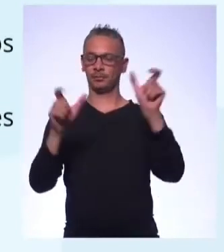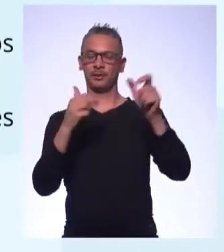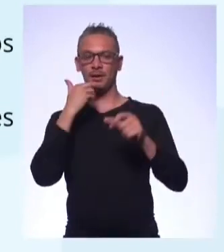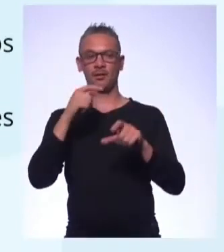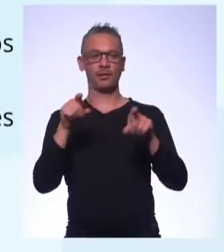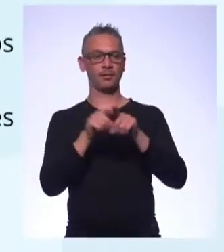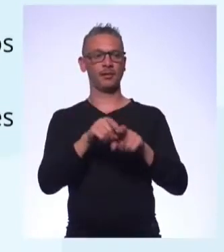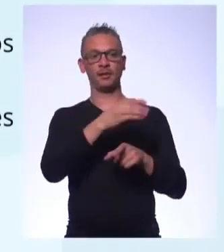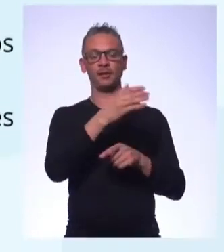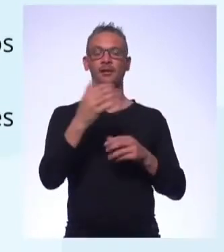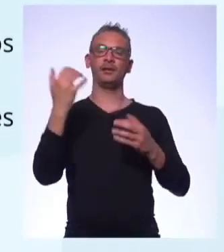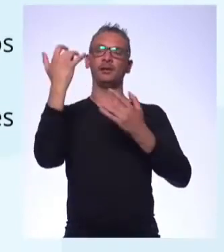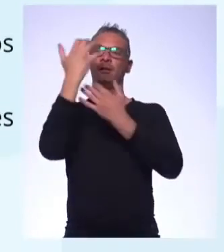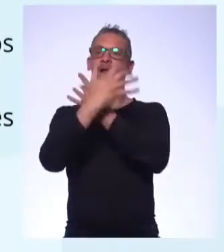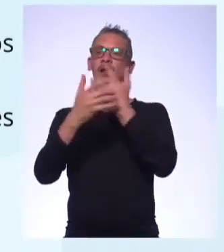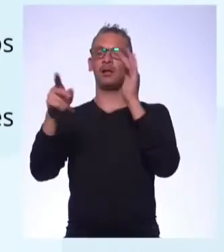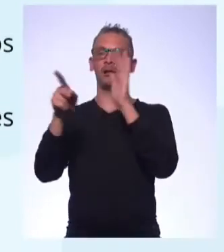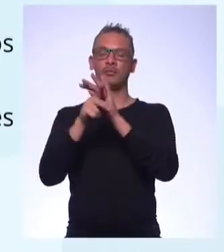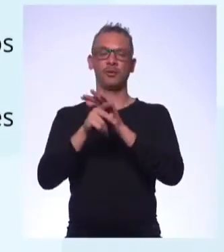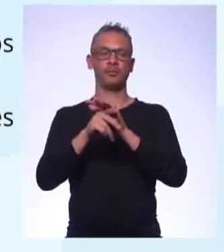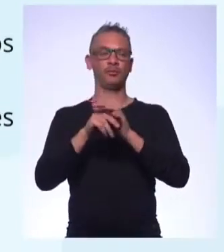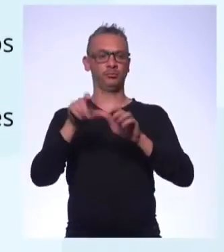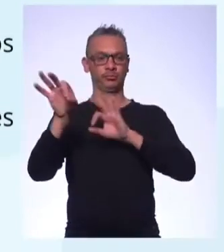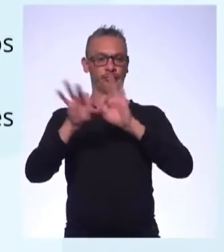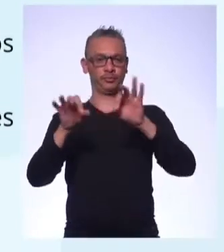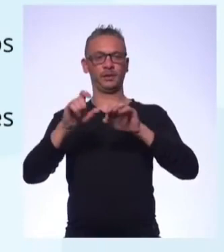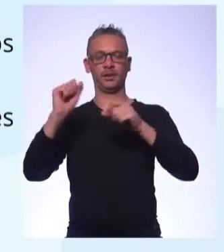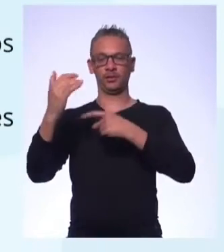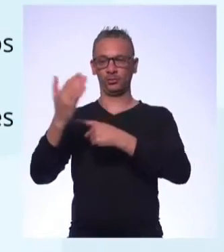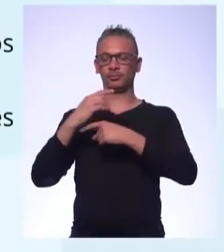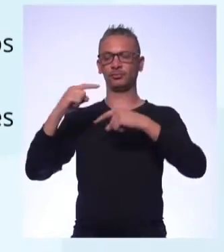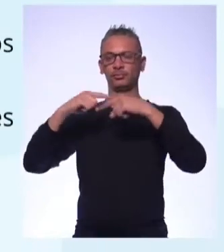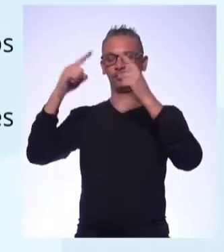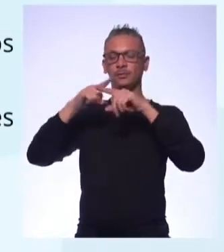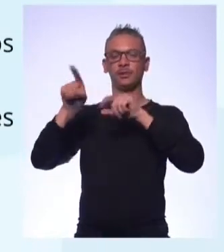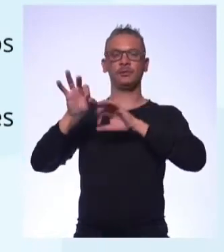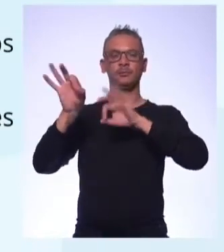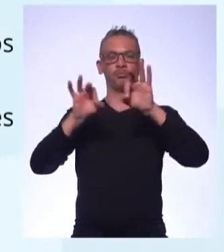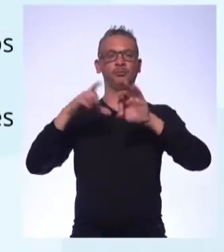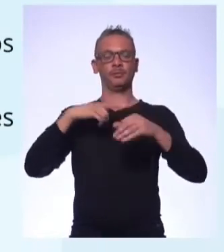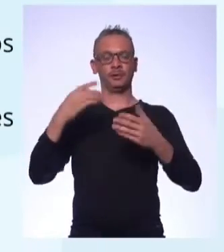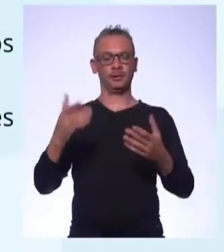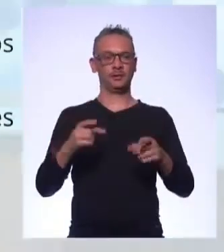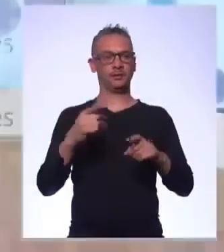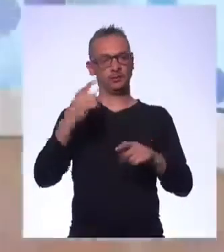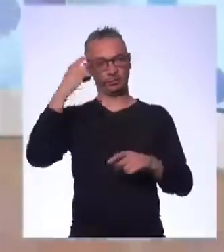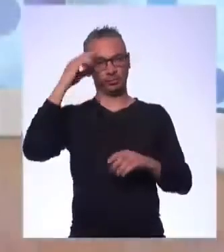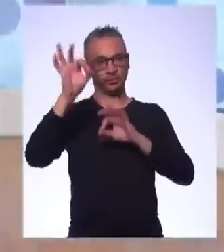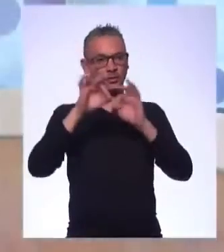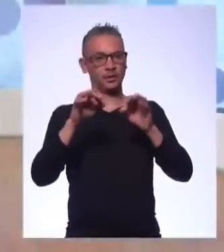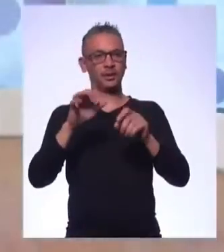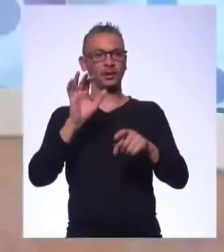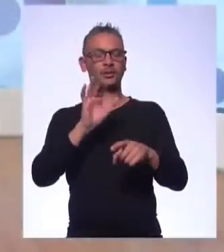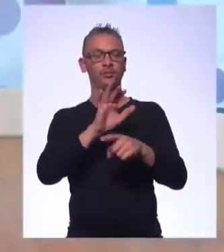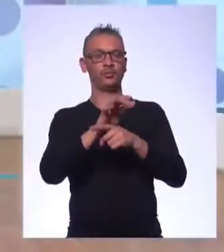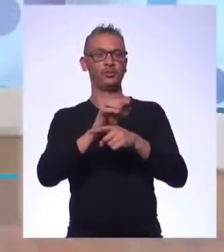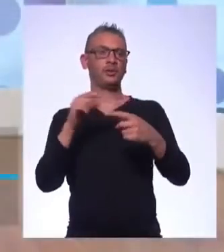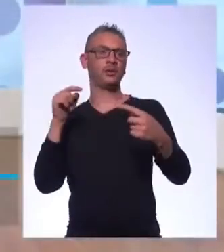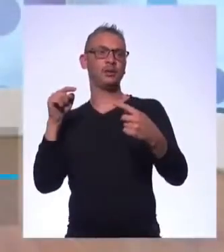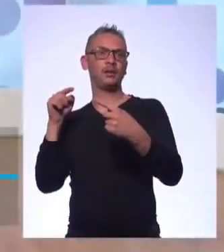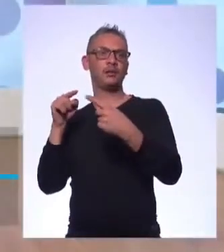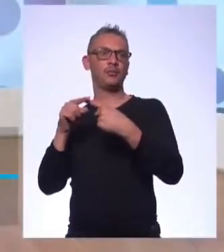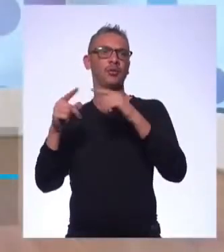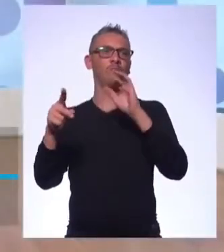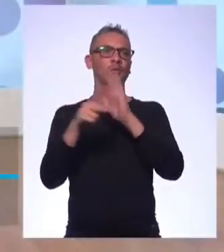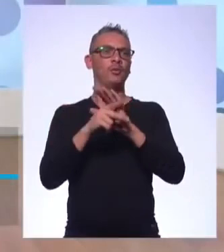sabe. As letras de música, elas podem trazer também reivindicações e manifestos também, né, Mauro? Uma vez que elas são ali